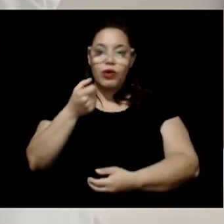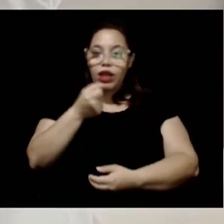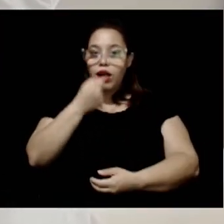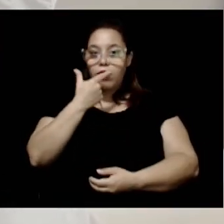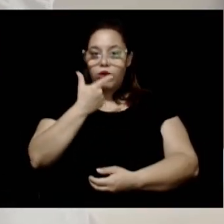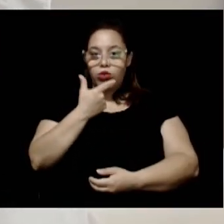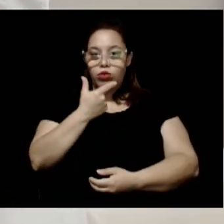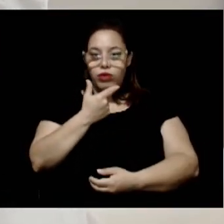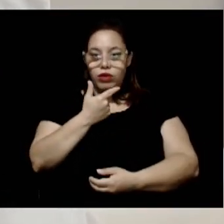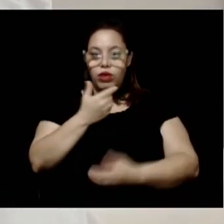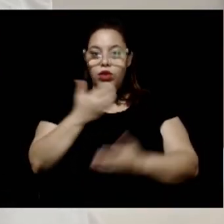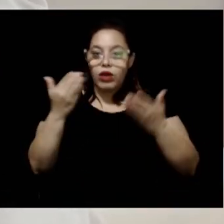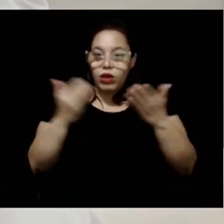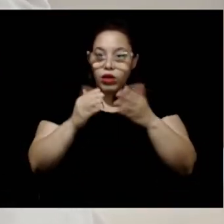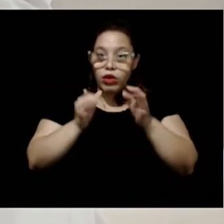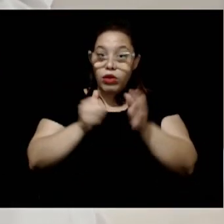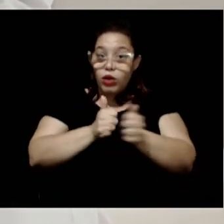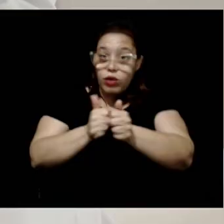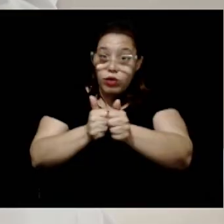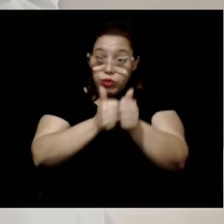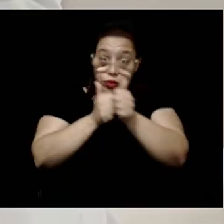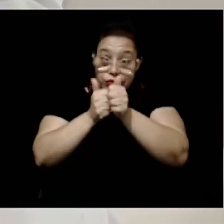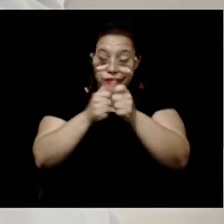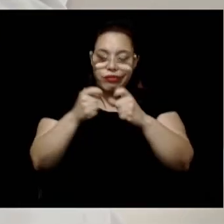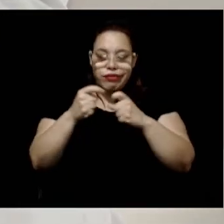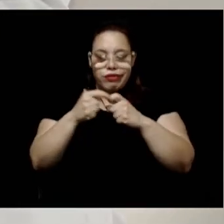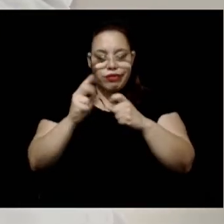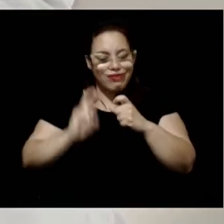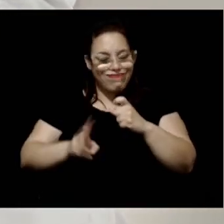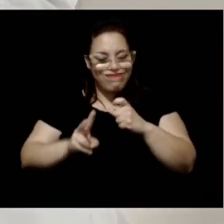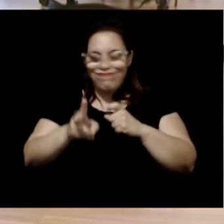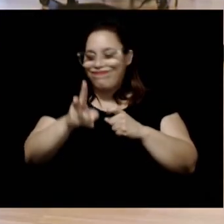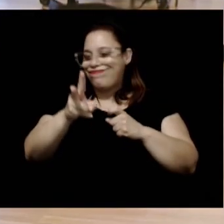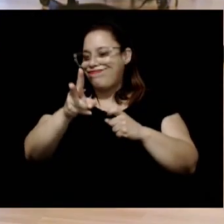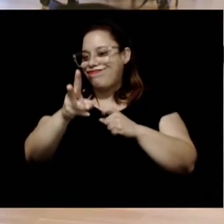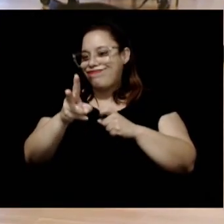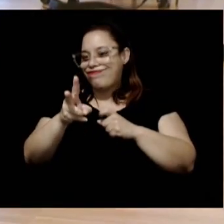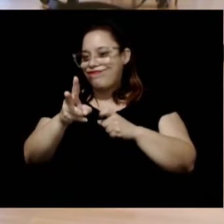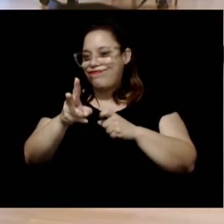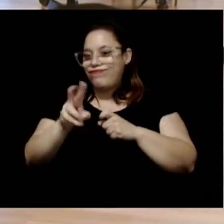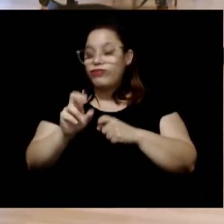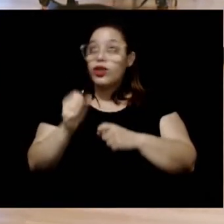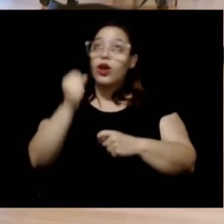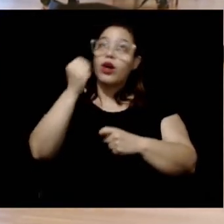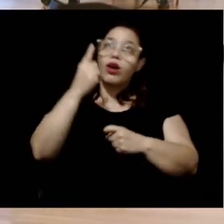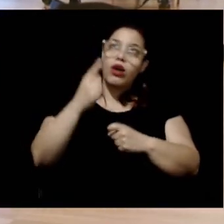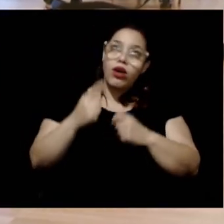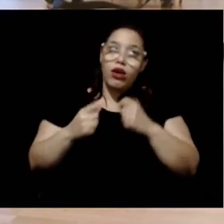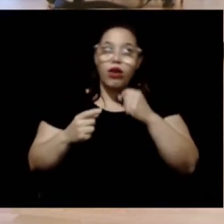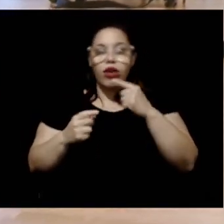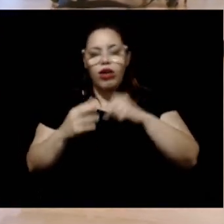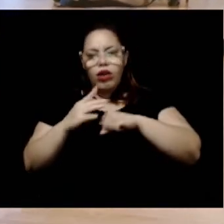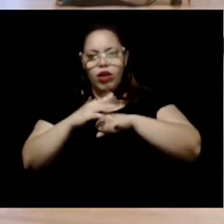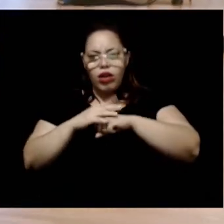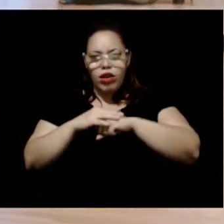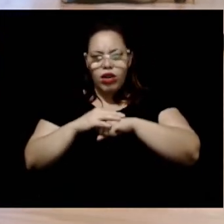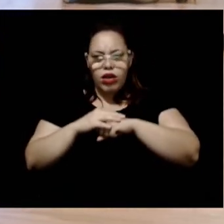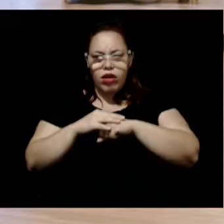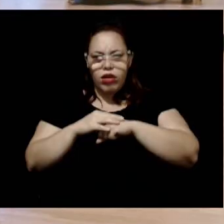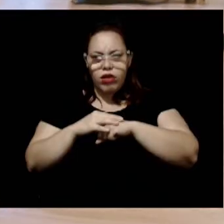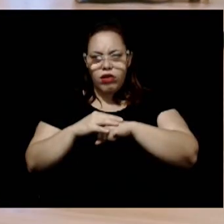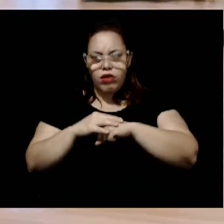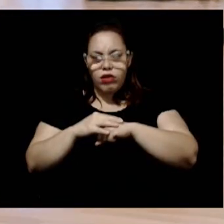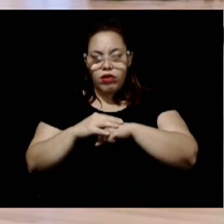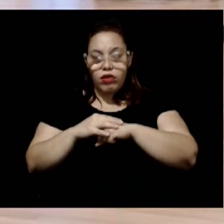Agora, o acompanhamento médico deve ser para sempre. Algumas doenças, com mudança de estilo de vida, com controle